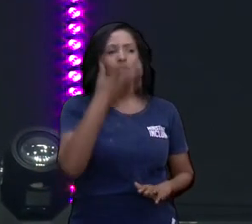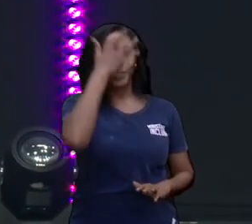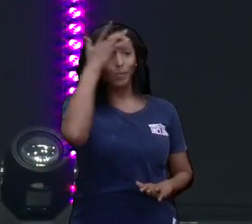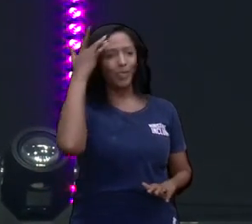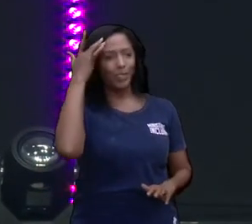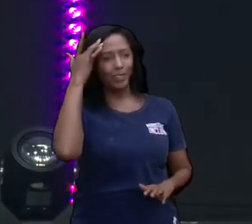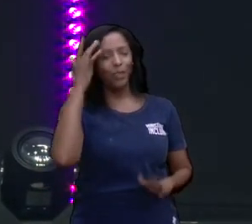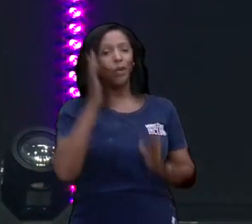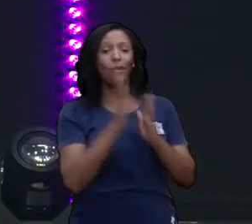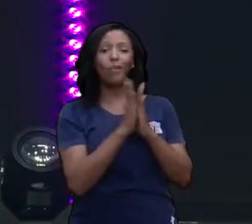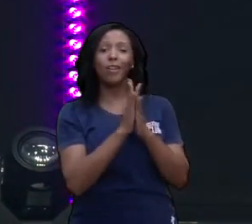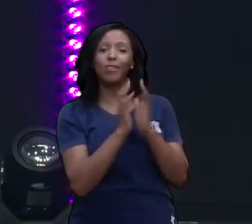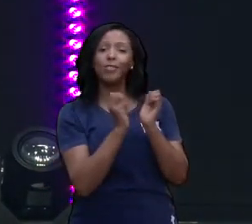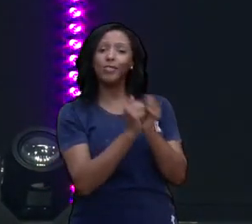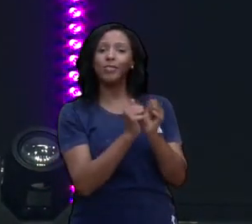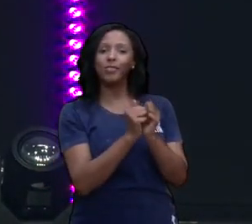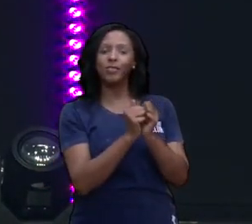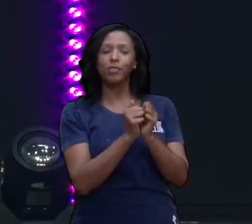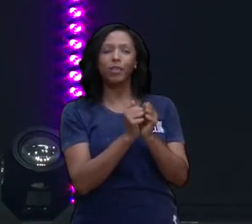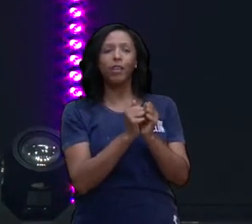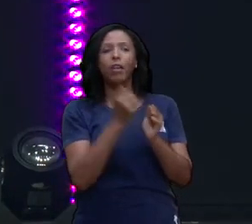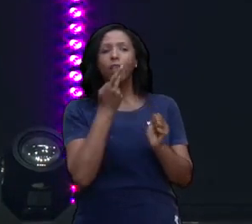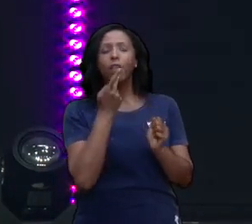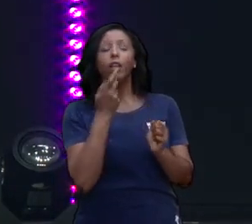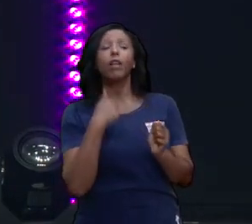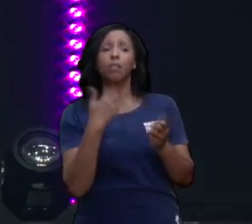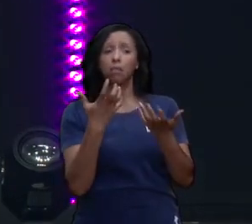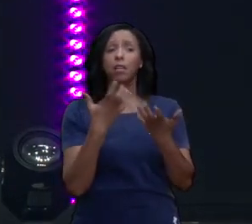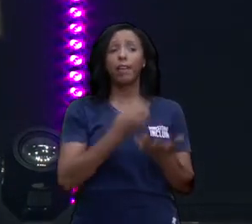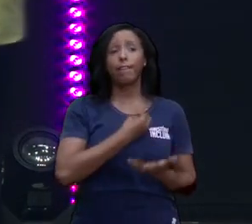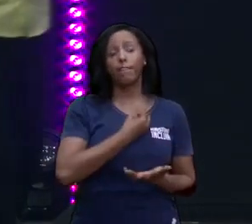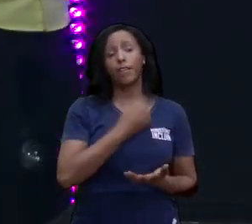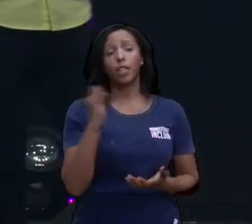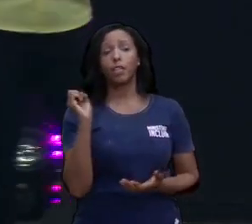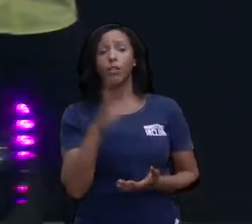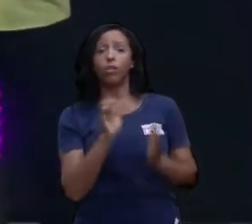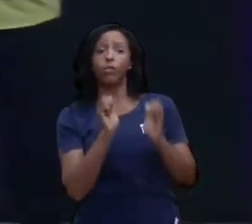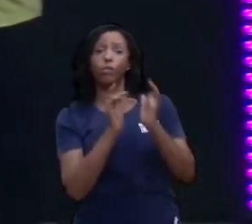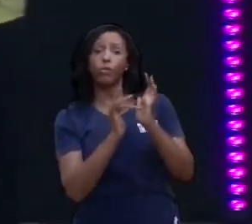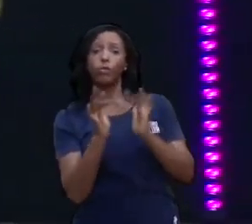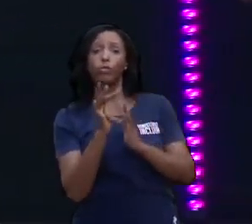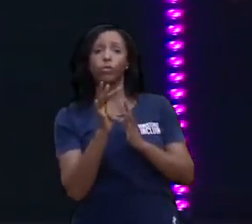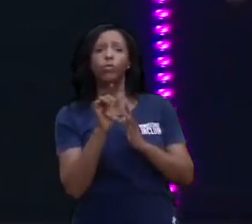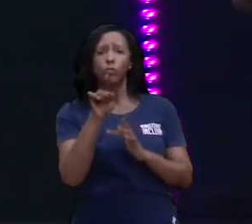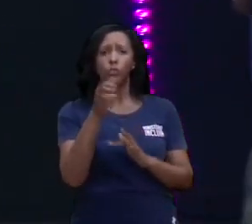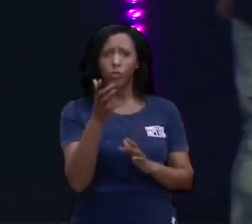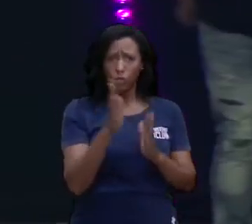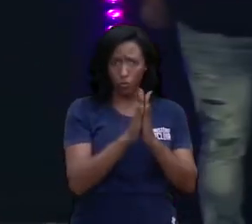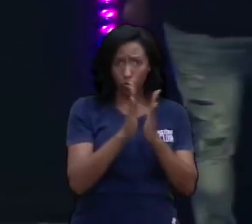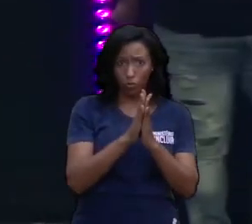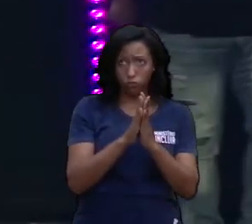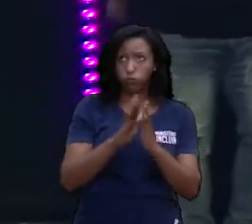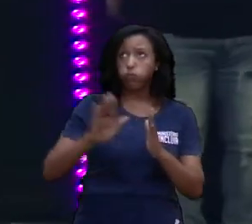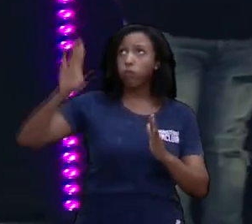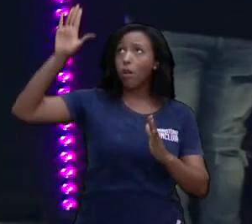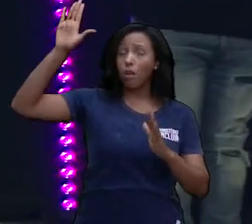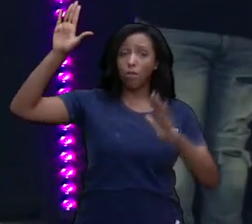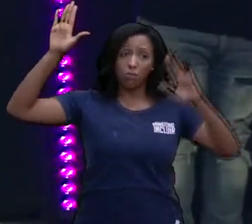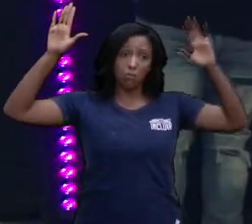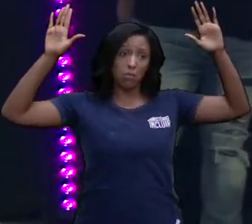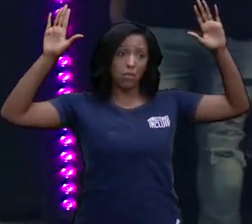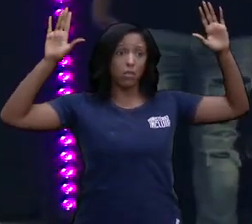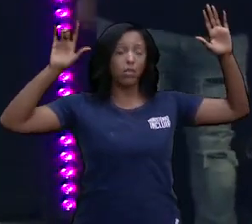comigo dizendo eu quero uma nova vida em Jesus se você fez a sua oração comigo levante bem alto a sua mão e abaixo em seguida